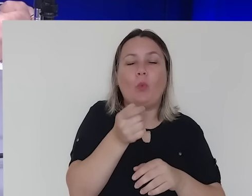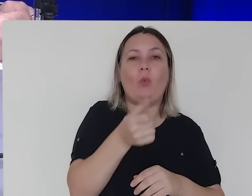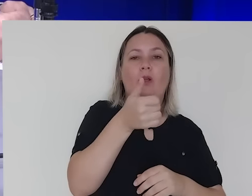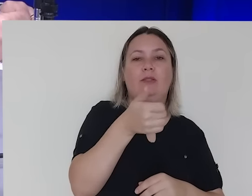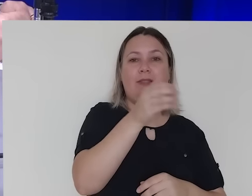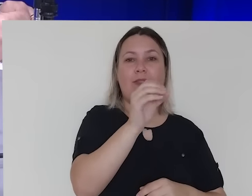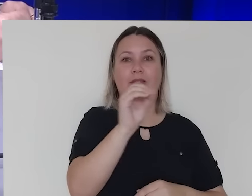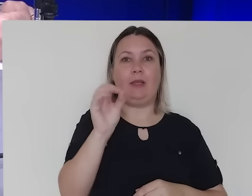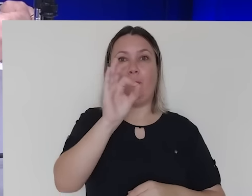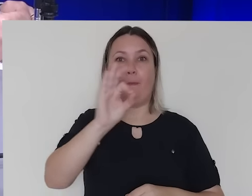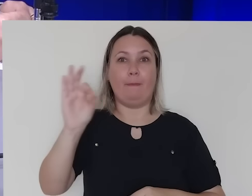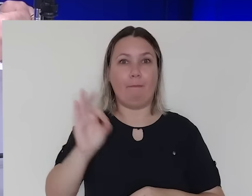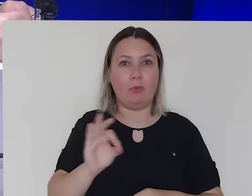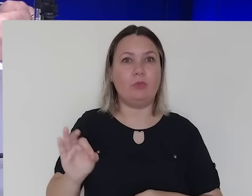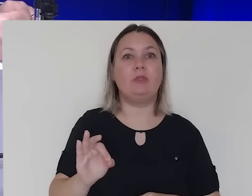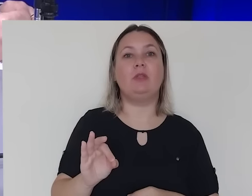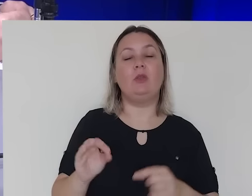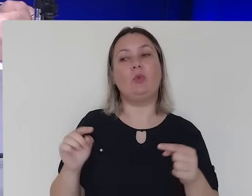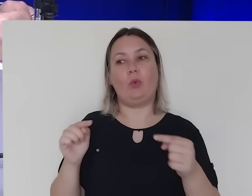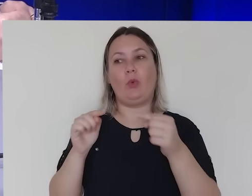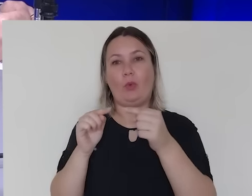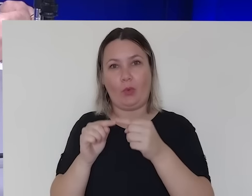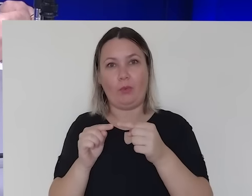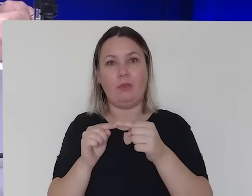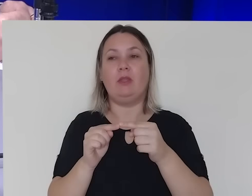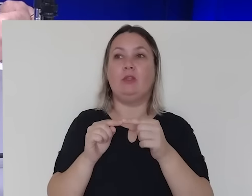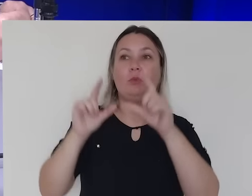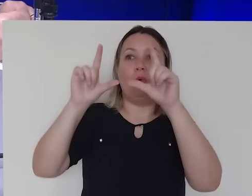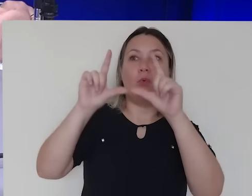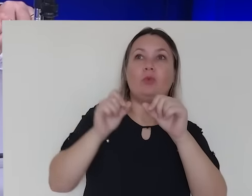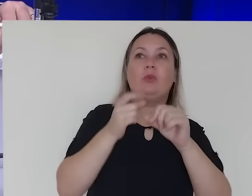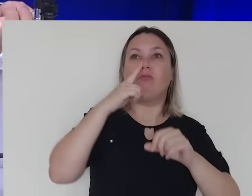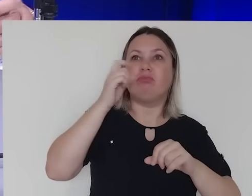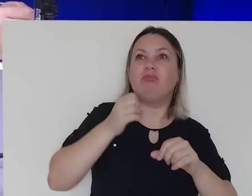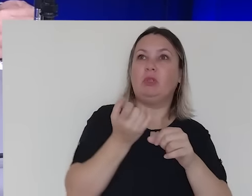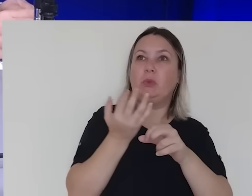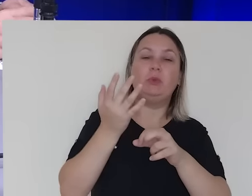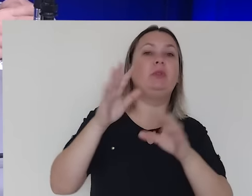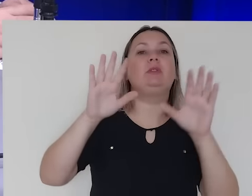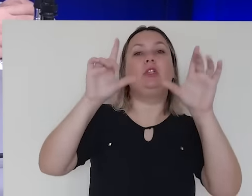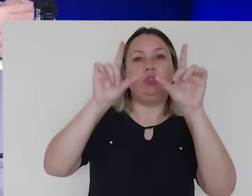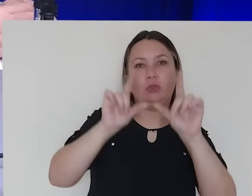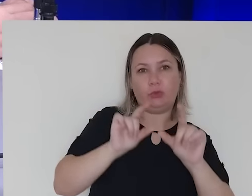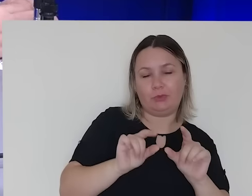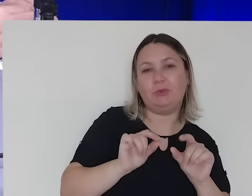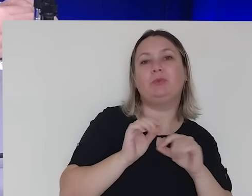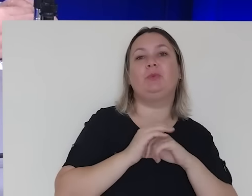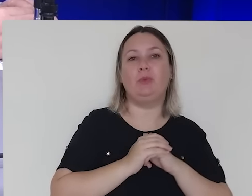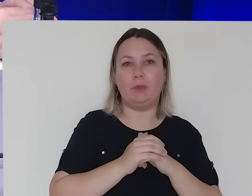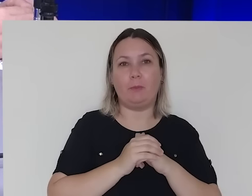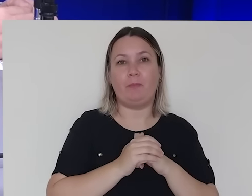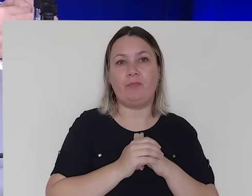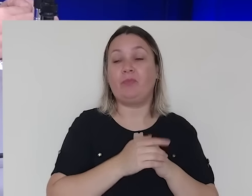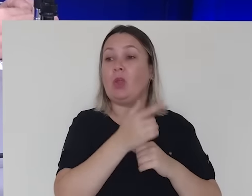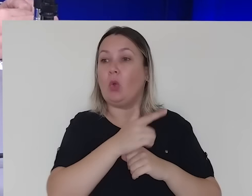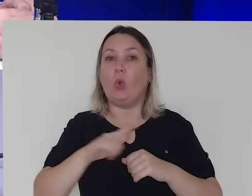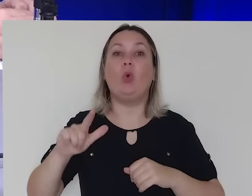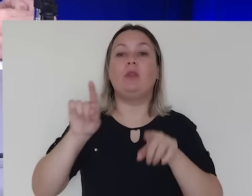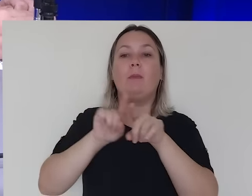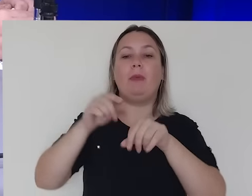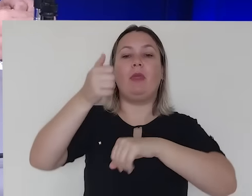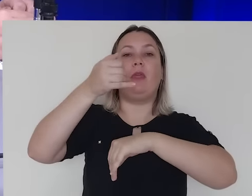ele é um concreto mais eficiente em termos de emissão né o aço a mesma coisa né nós começamos com o piloto usando um aço